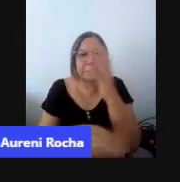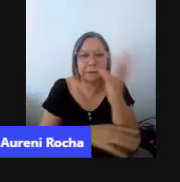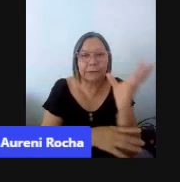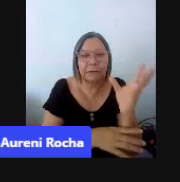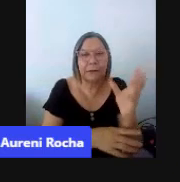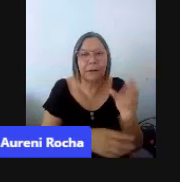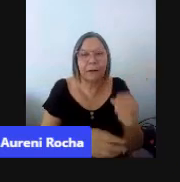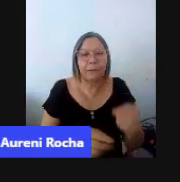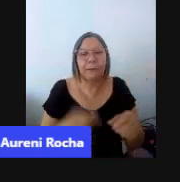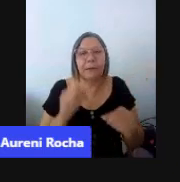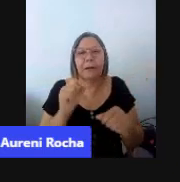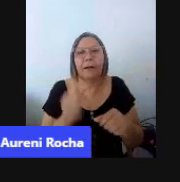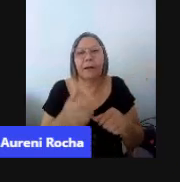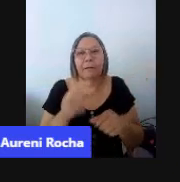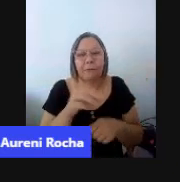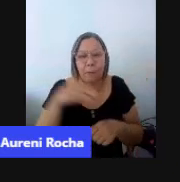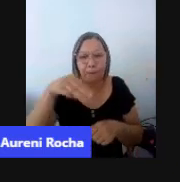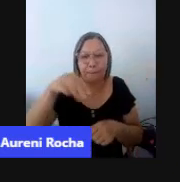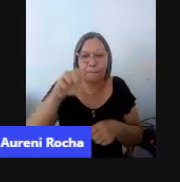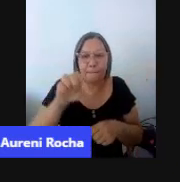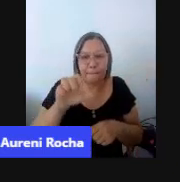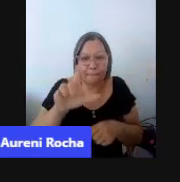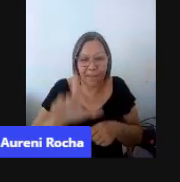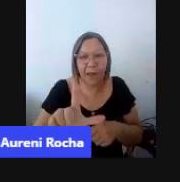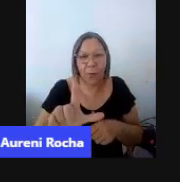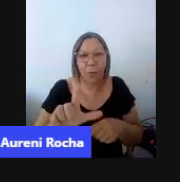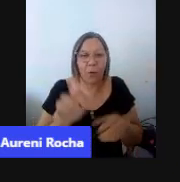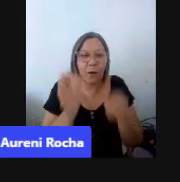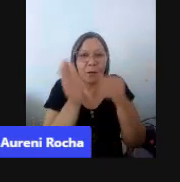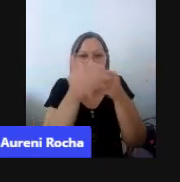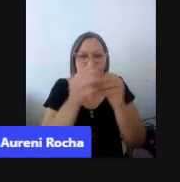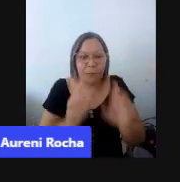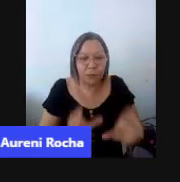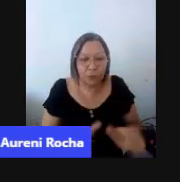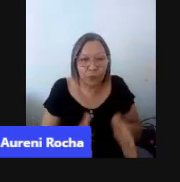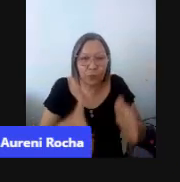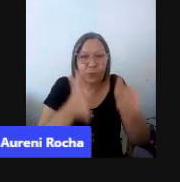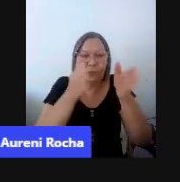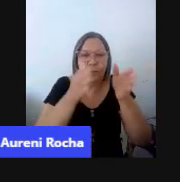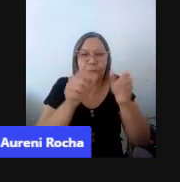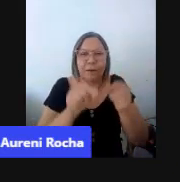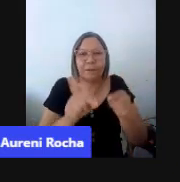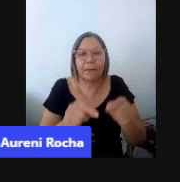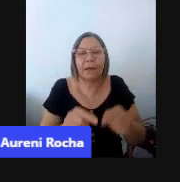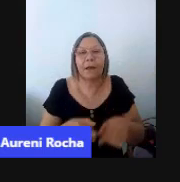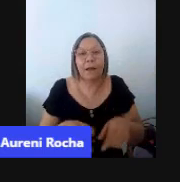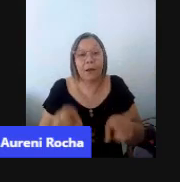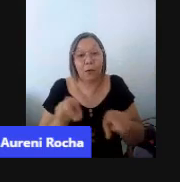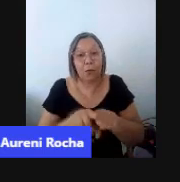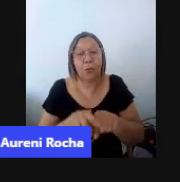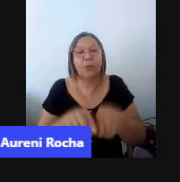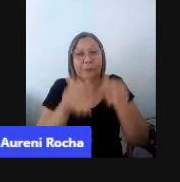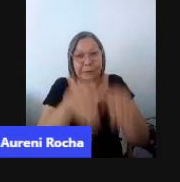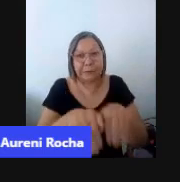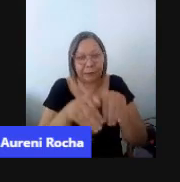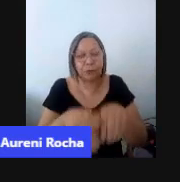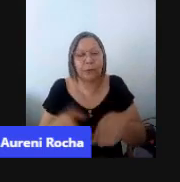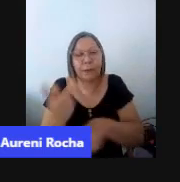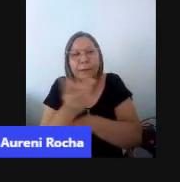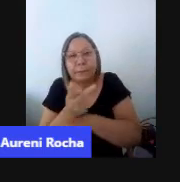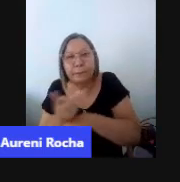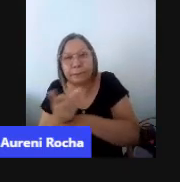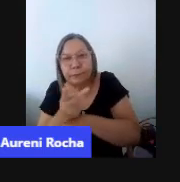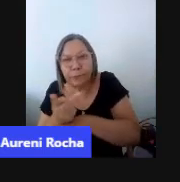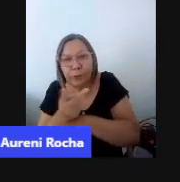mel. Infelizmente, o tatu canastra, que mora isso aí, também está à procura de alimento. E ele aprendeu, então,